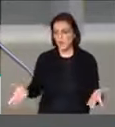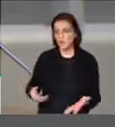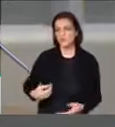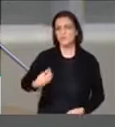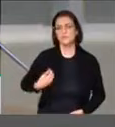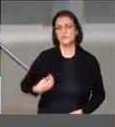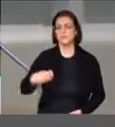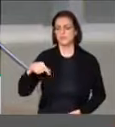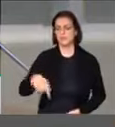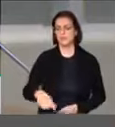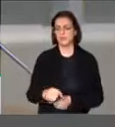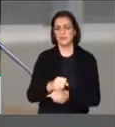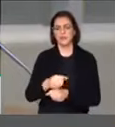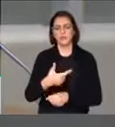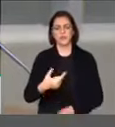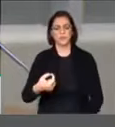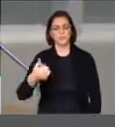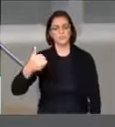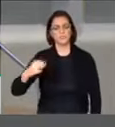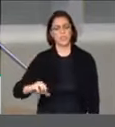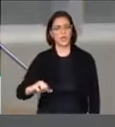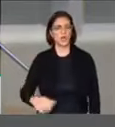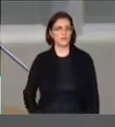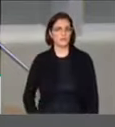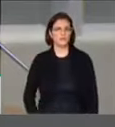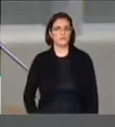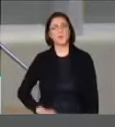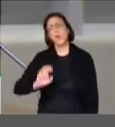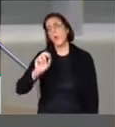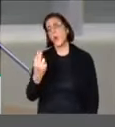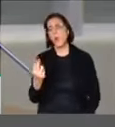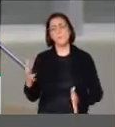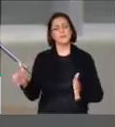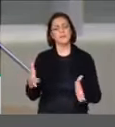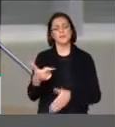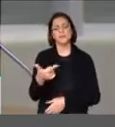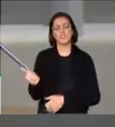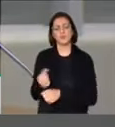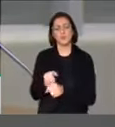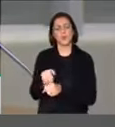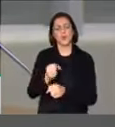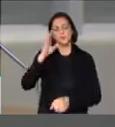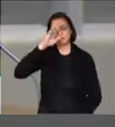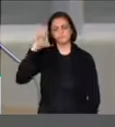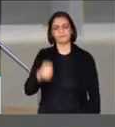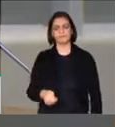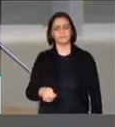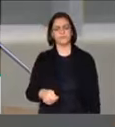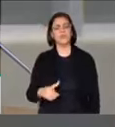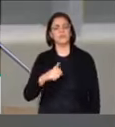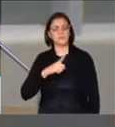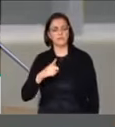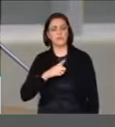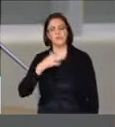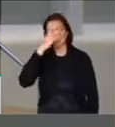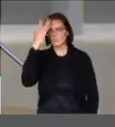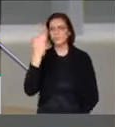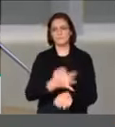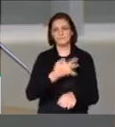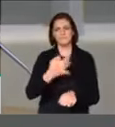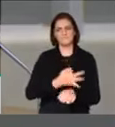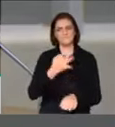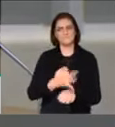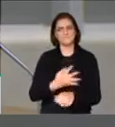em 2019. Ou mesmo nos 21 anos de ditadura militar, que muita gente teve nervos de aço